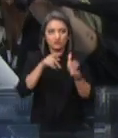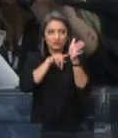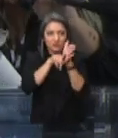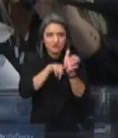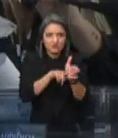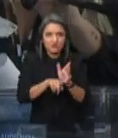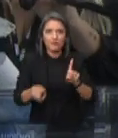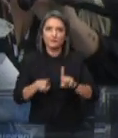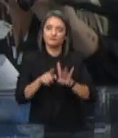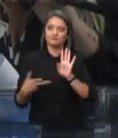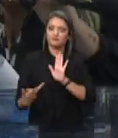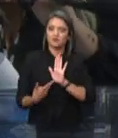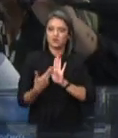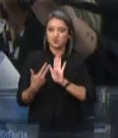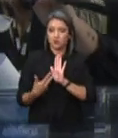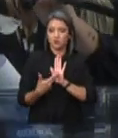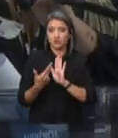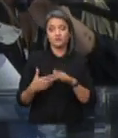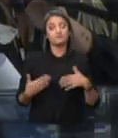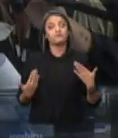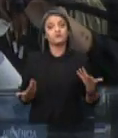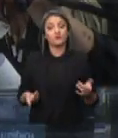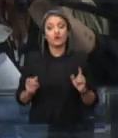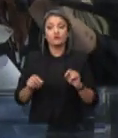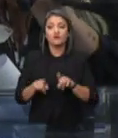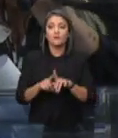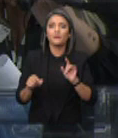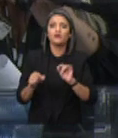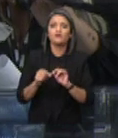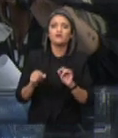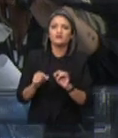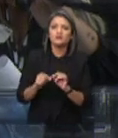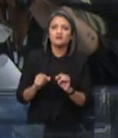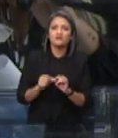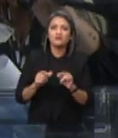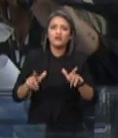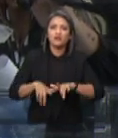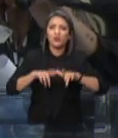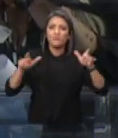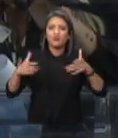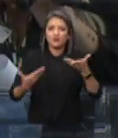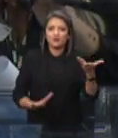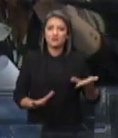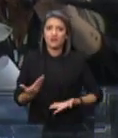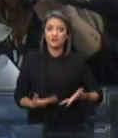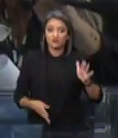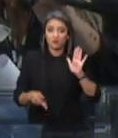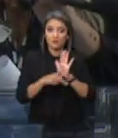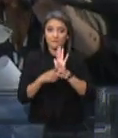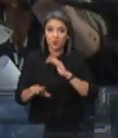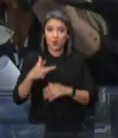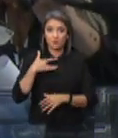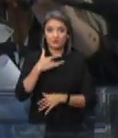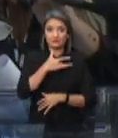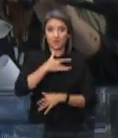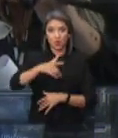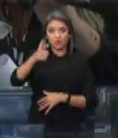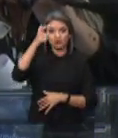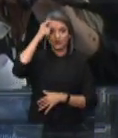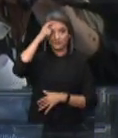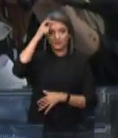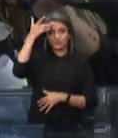cirurgias inclusive construindo e amplificando serviços específicos de saúde mental